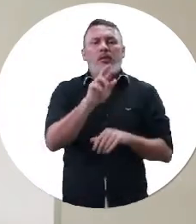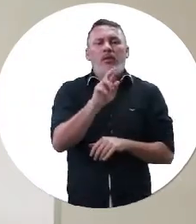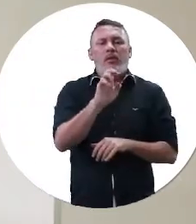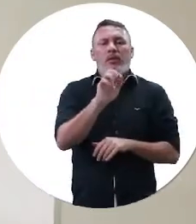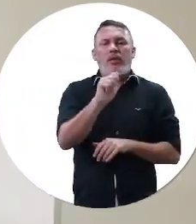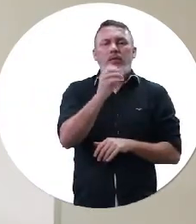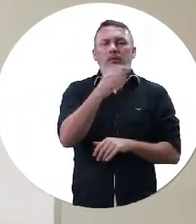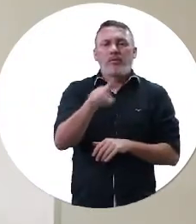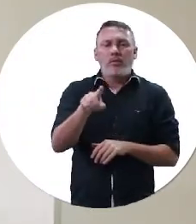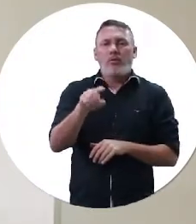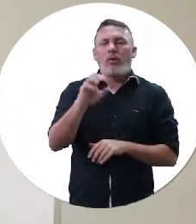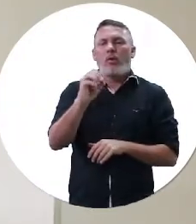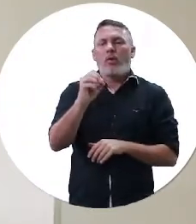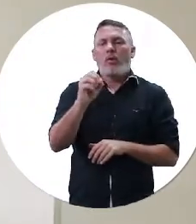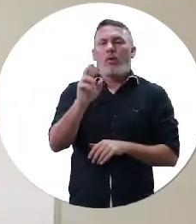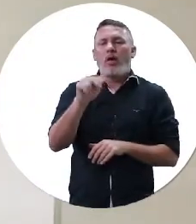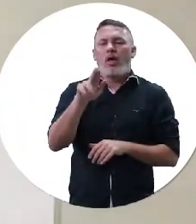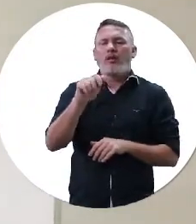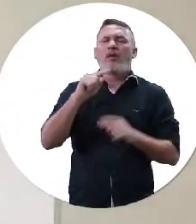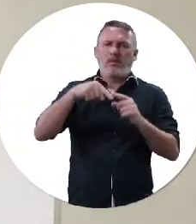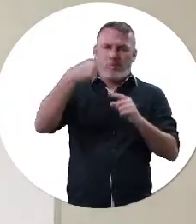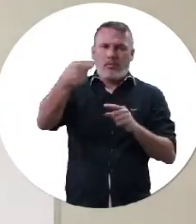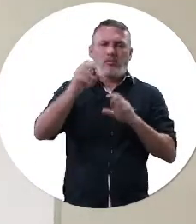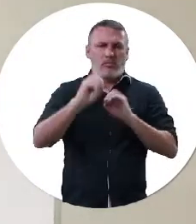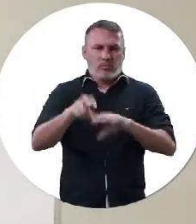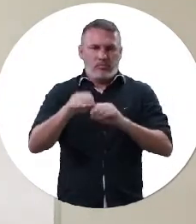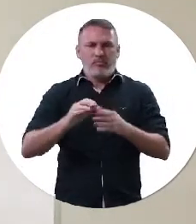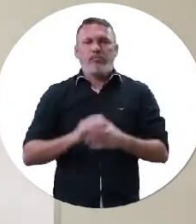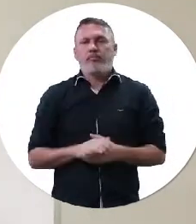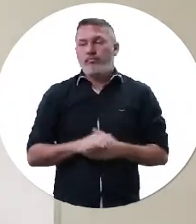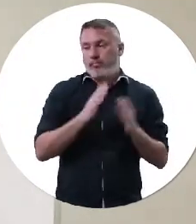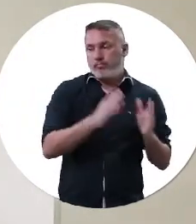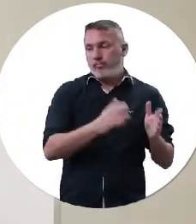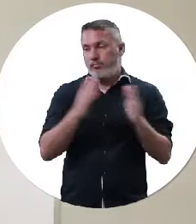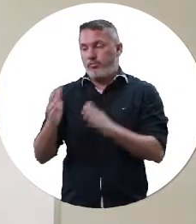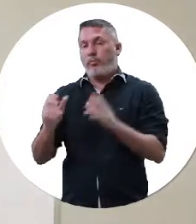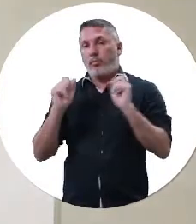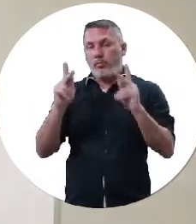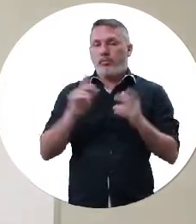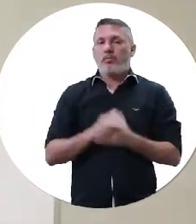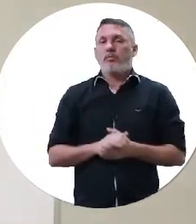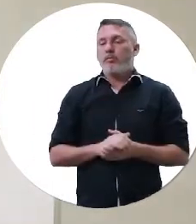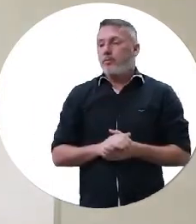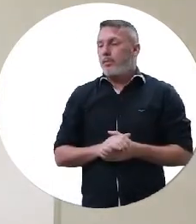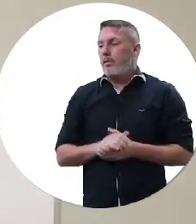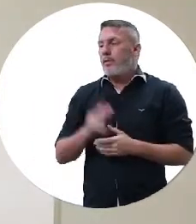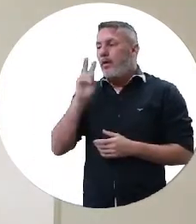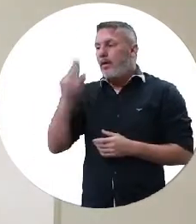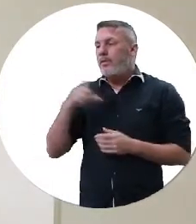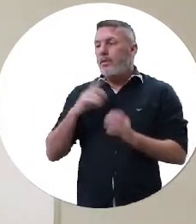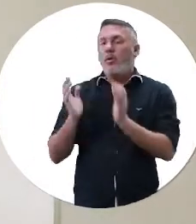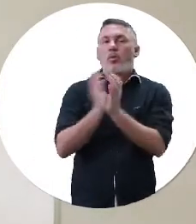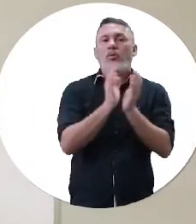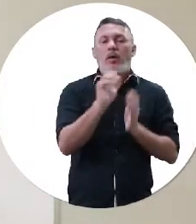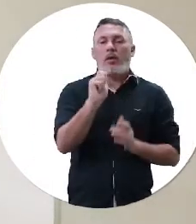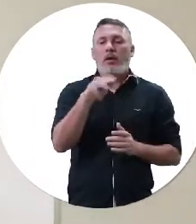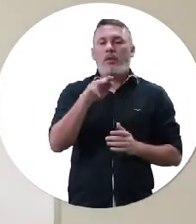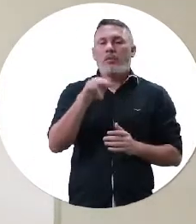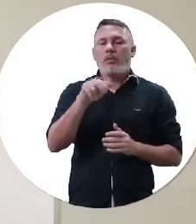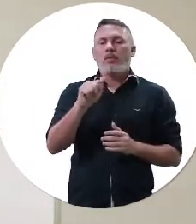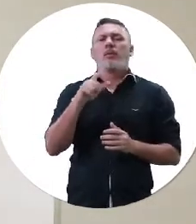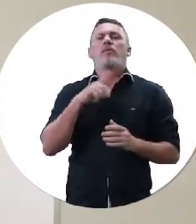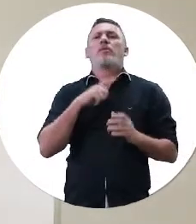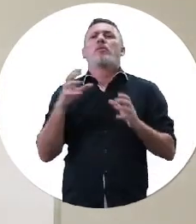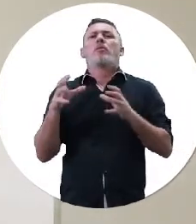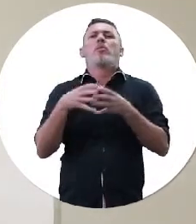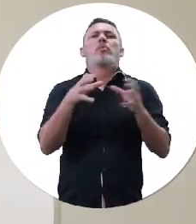Ok? Essa é a nomenclatura do éster. Ésteres são funções muito utilizadas no Enem, principalmente quando a gente chega lá em reações